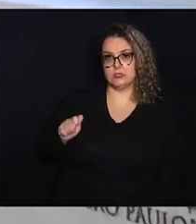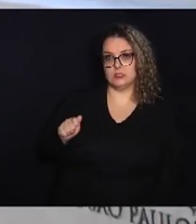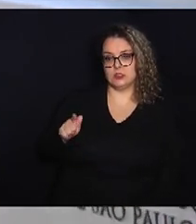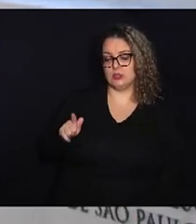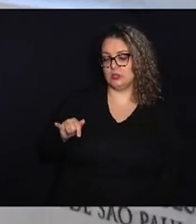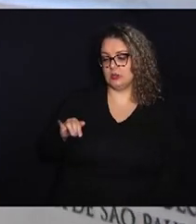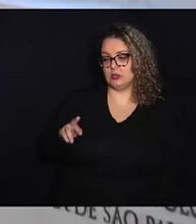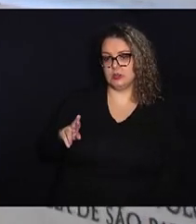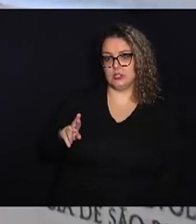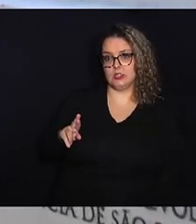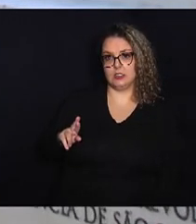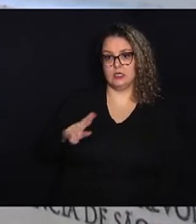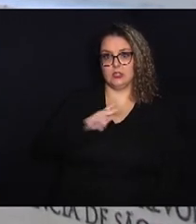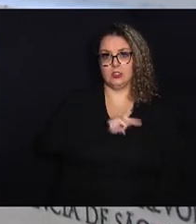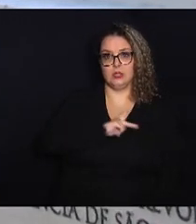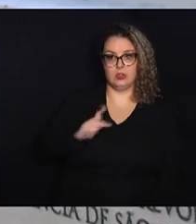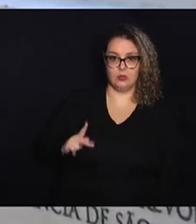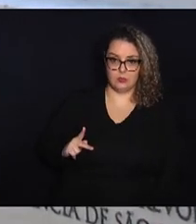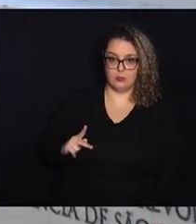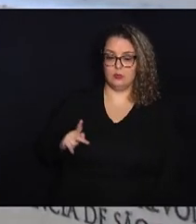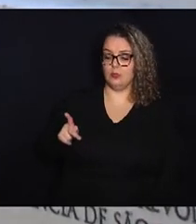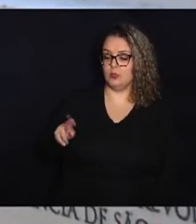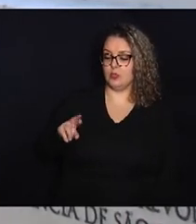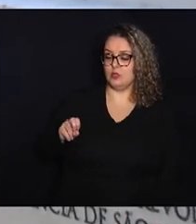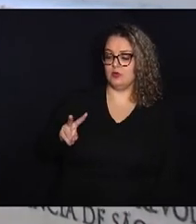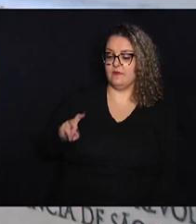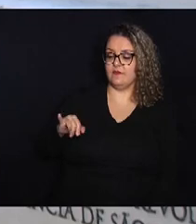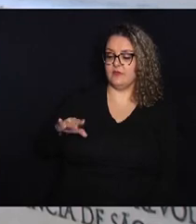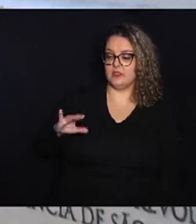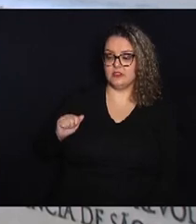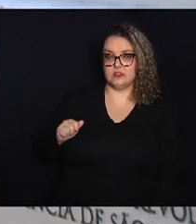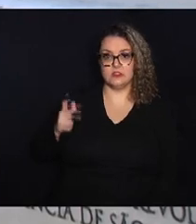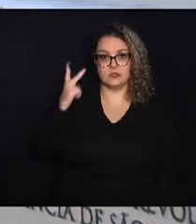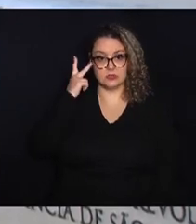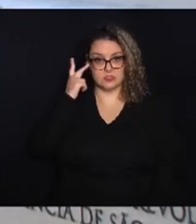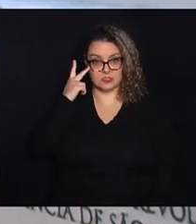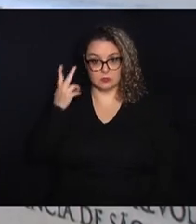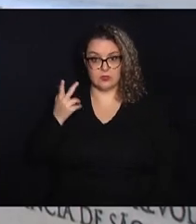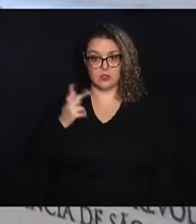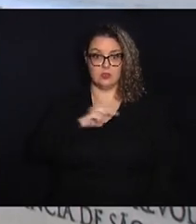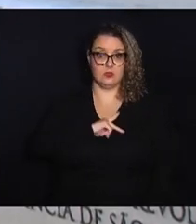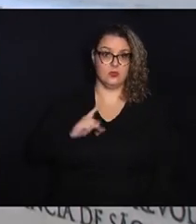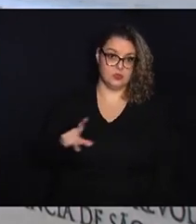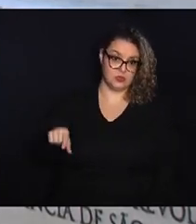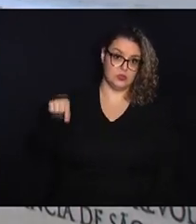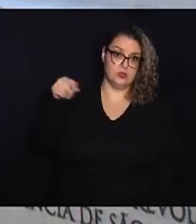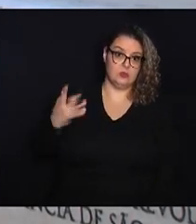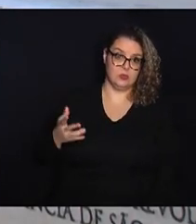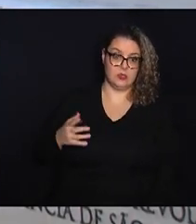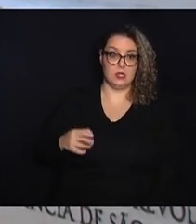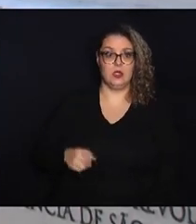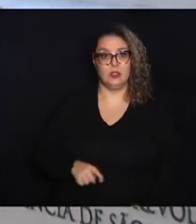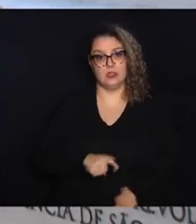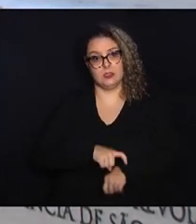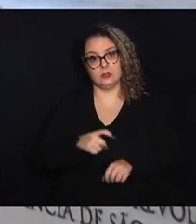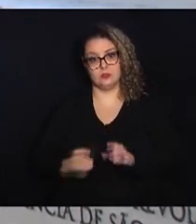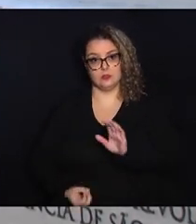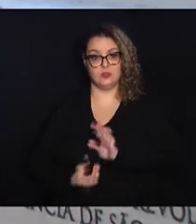ser o presidente da província de São Paulo, né. Então, nessa ocasião é que surgiu esse movimento,